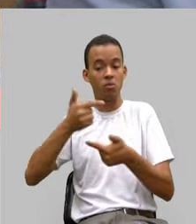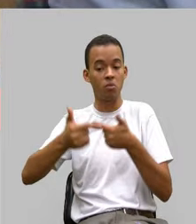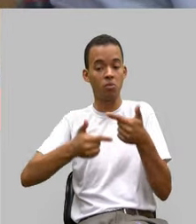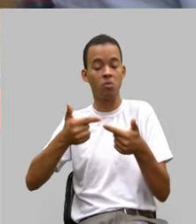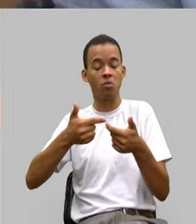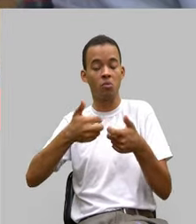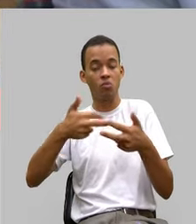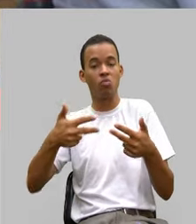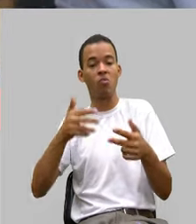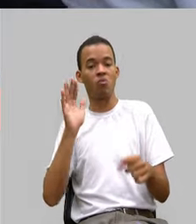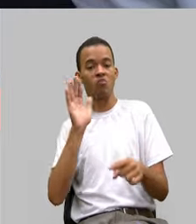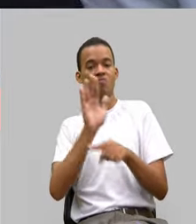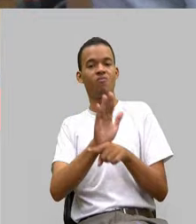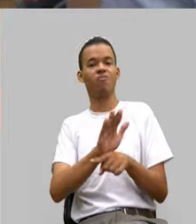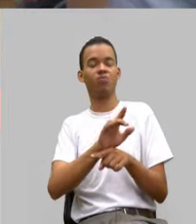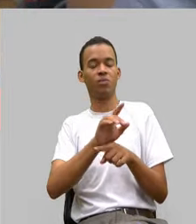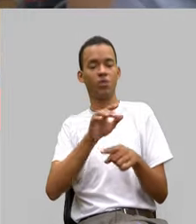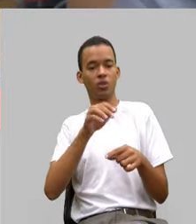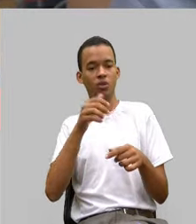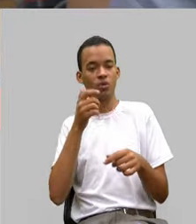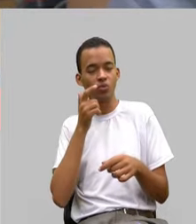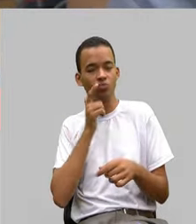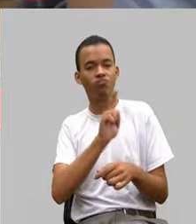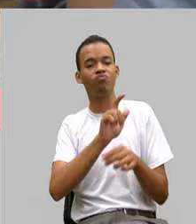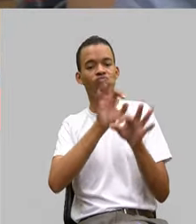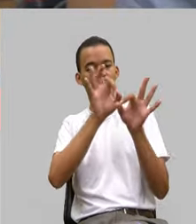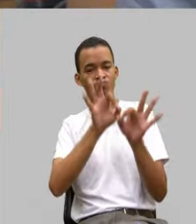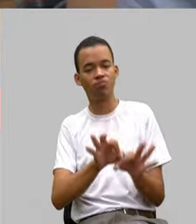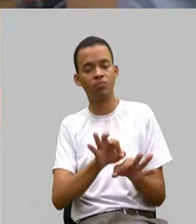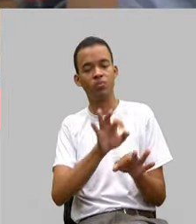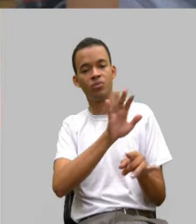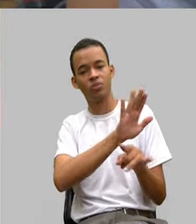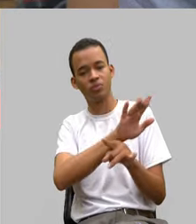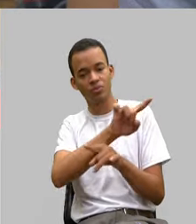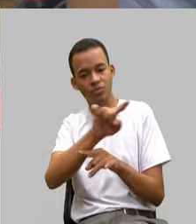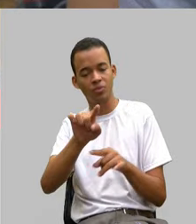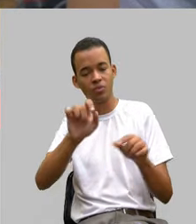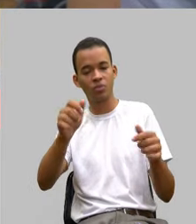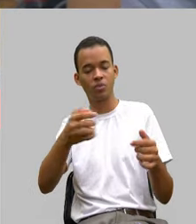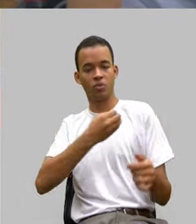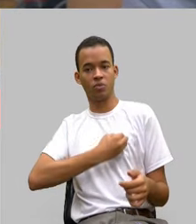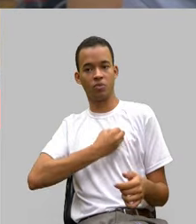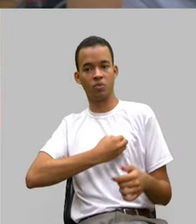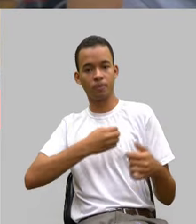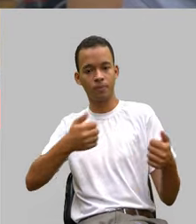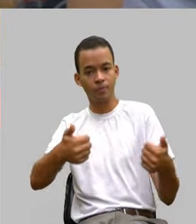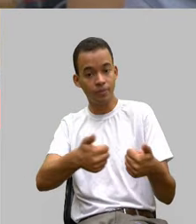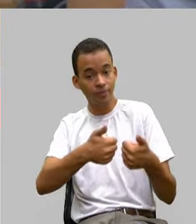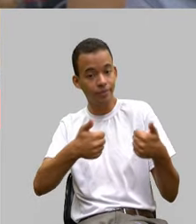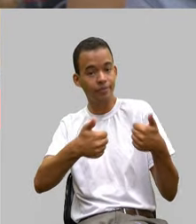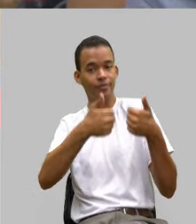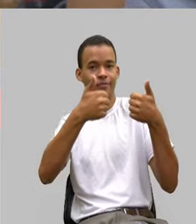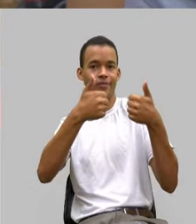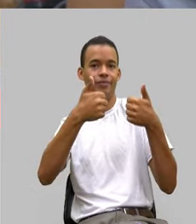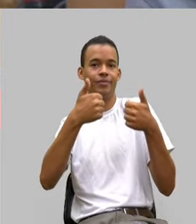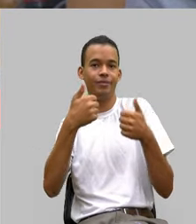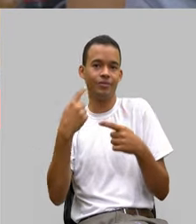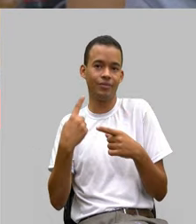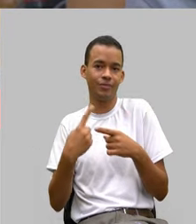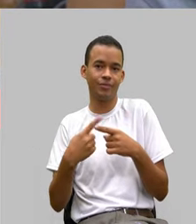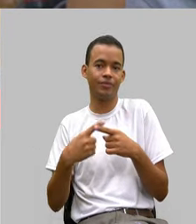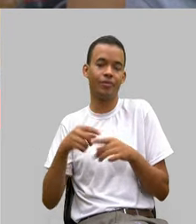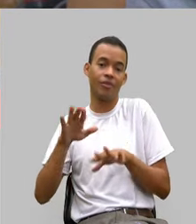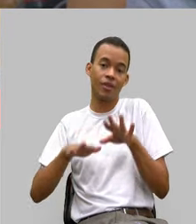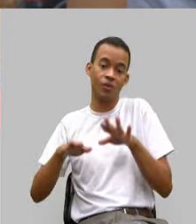que torne a vida das pessoas melhor Às vezes a vida da gente às vezes não dá dá tempo não